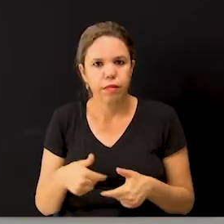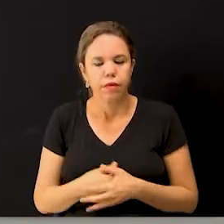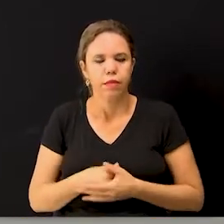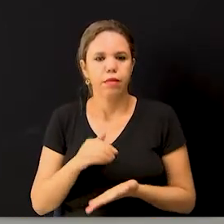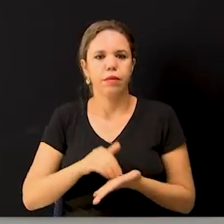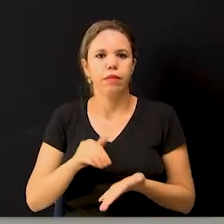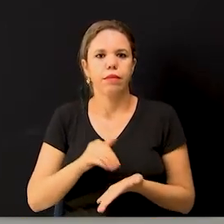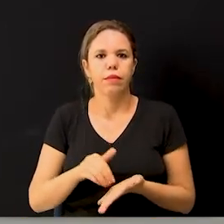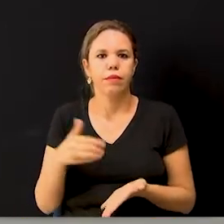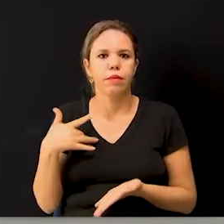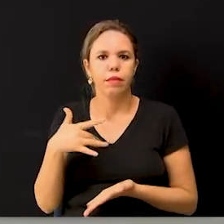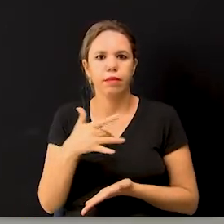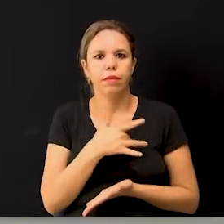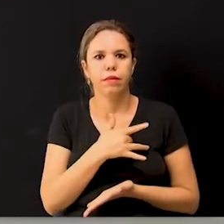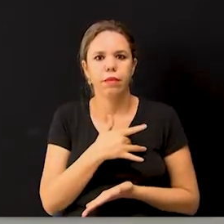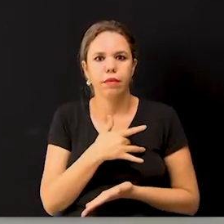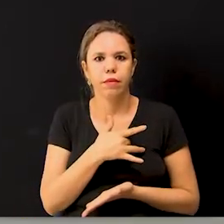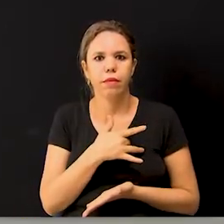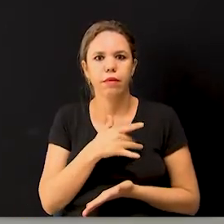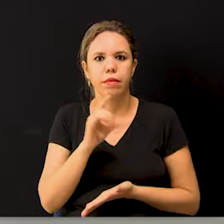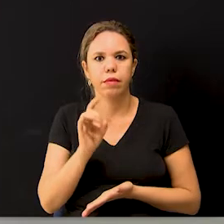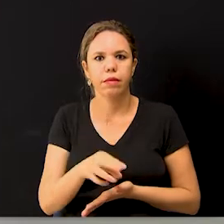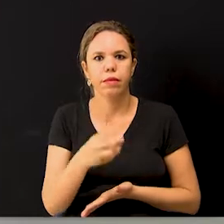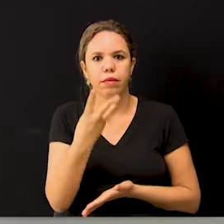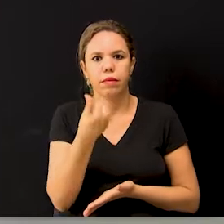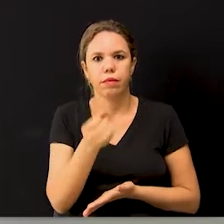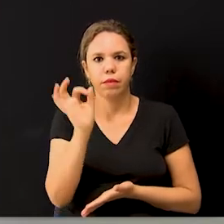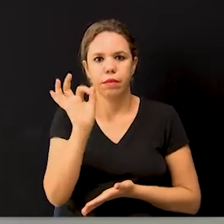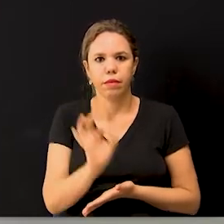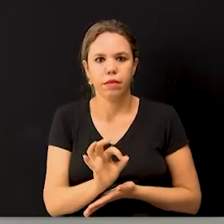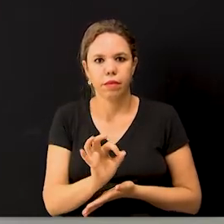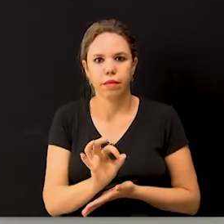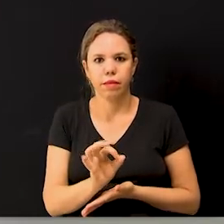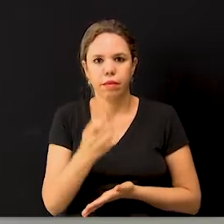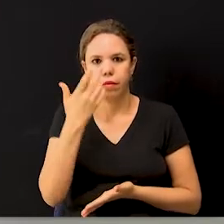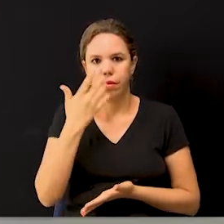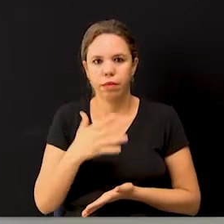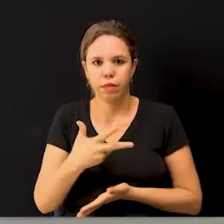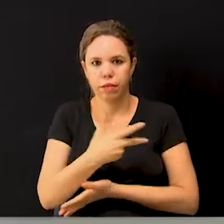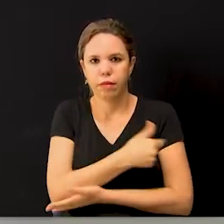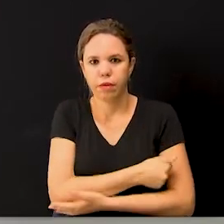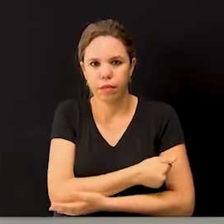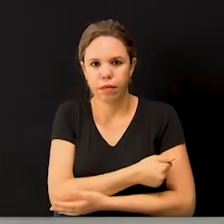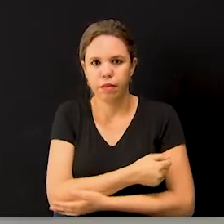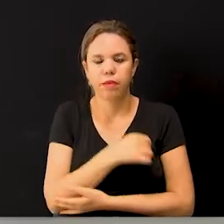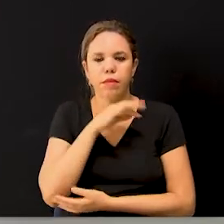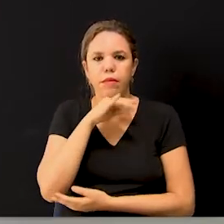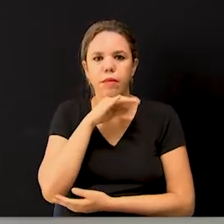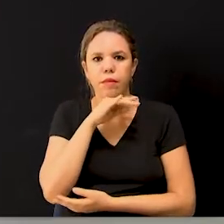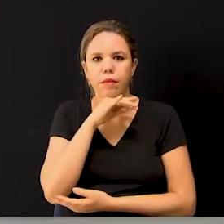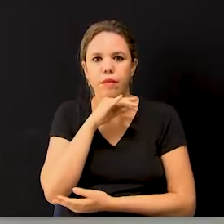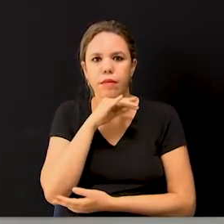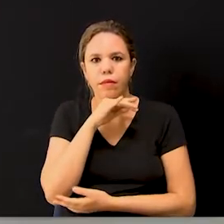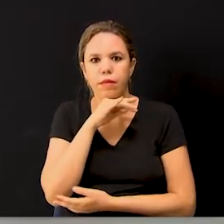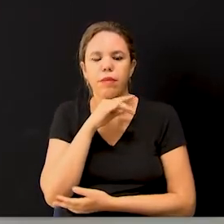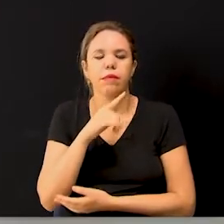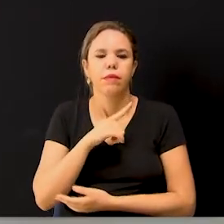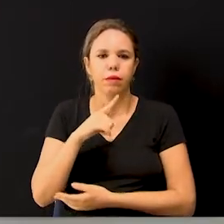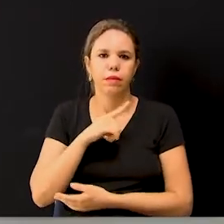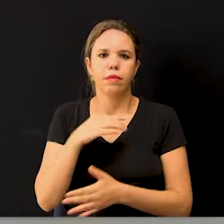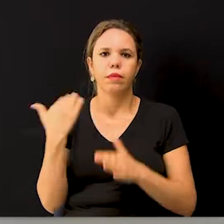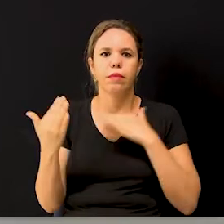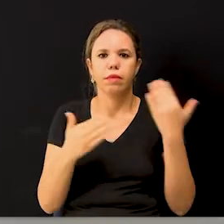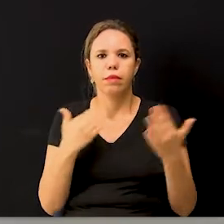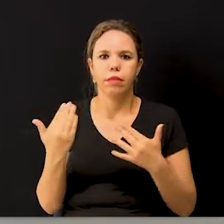ações da Secretaria de Saúde, apenas 36% das nossas crianças vacinadas. Isso é muito ruim. Nós estamos